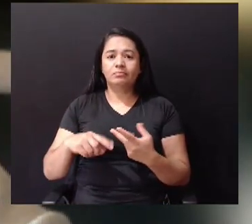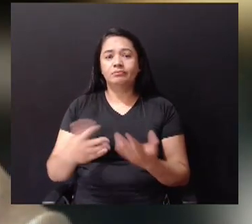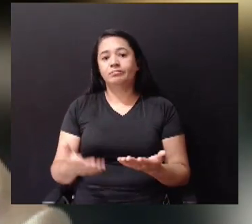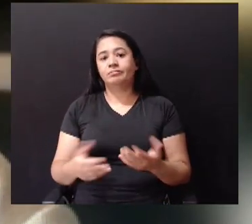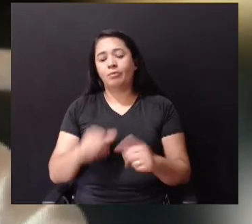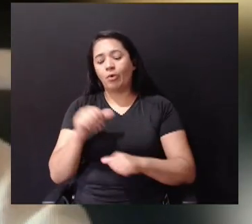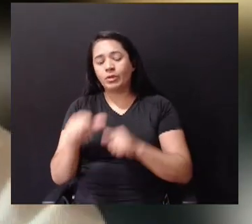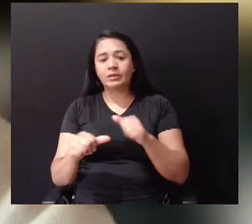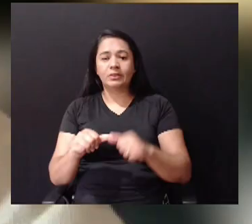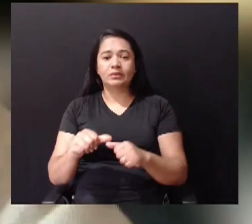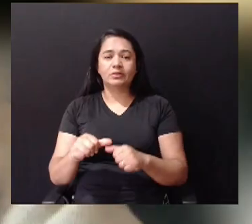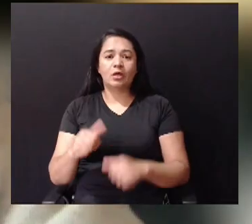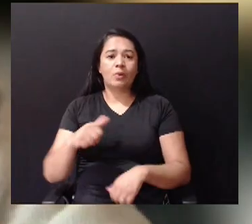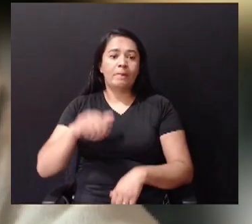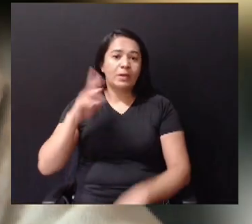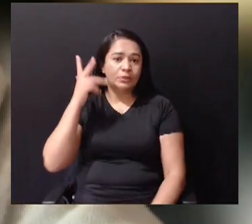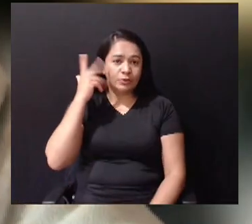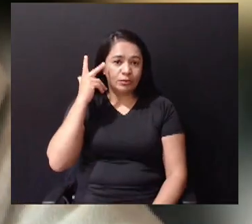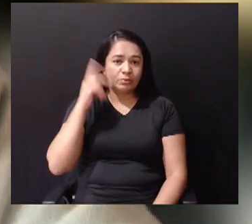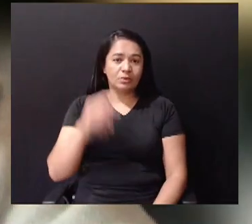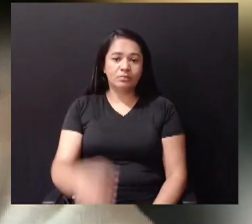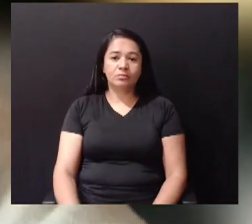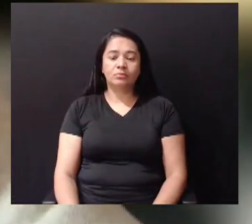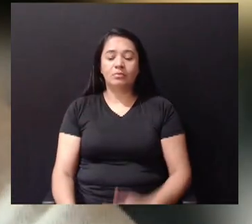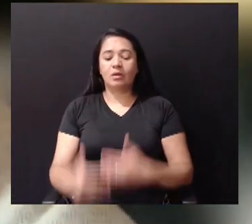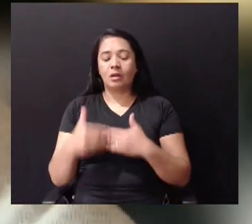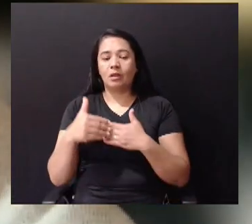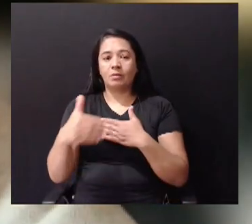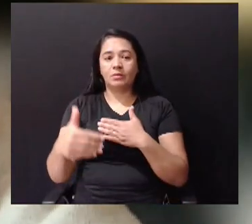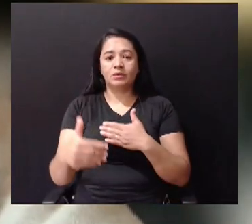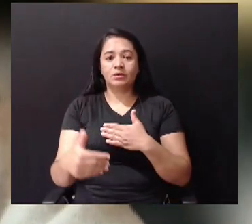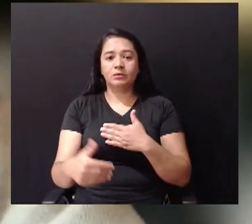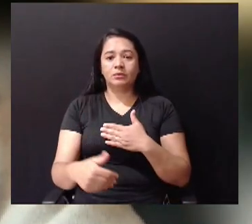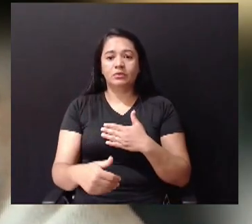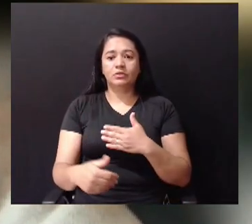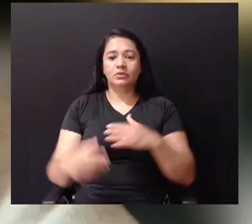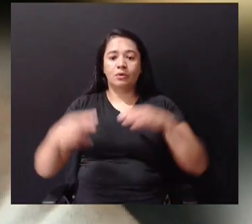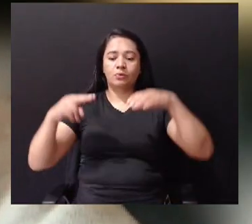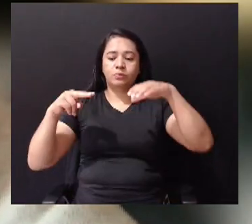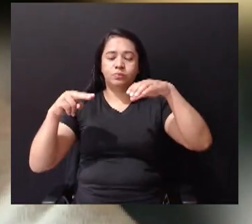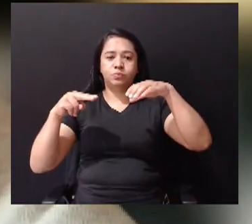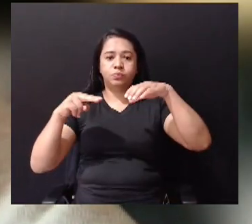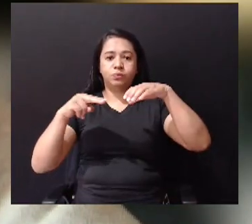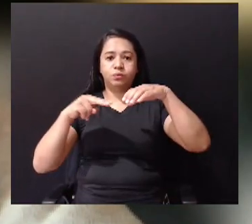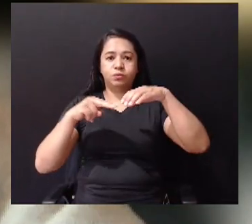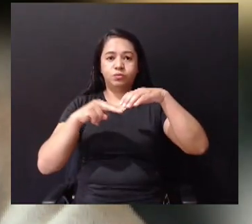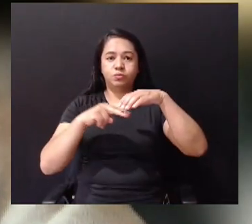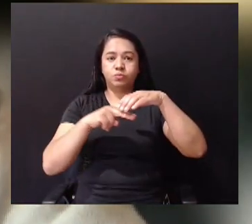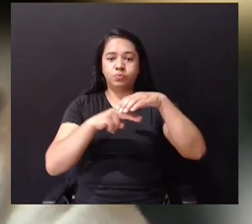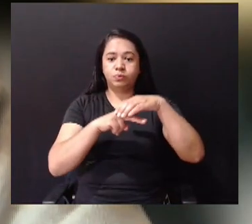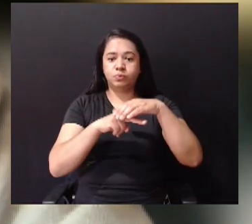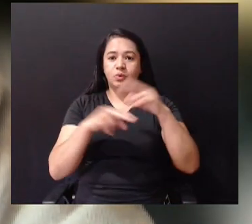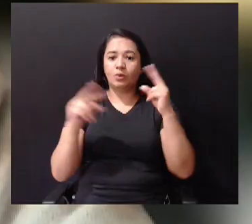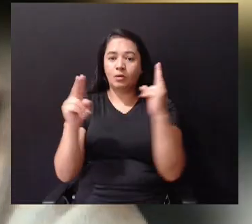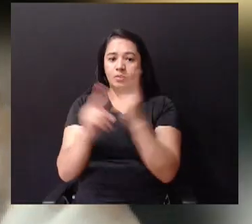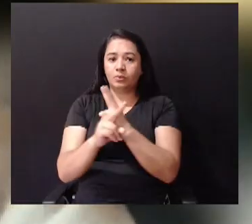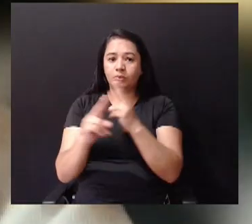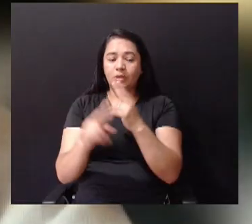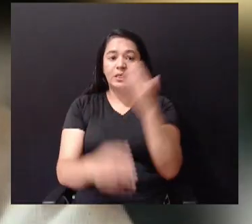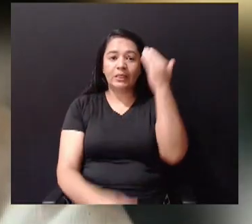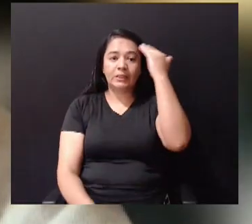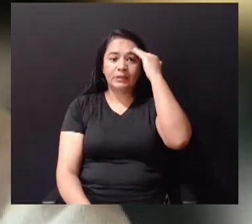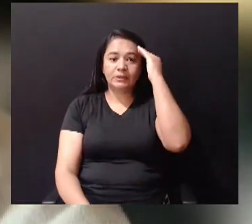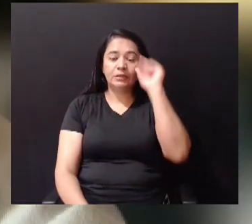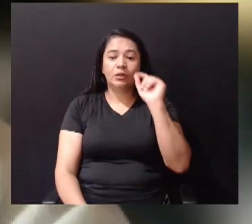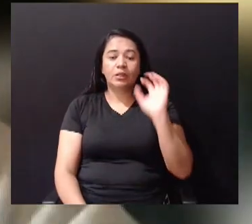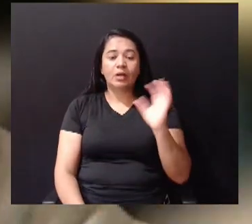comuns. E aí, a partir de então, vai fazer uma ressonância, uma tomografia de urgência, para entender o que está acontecendo, se é que